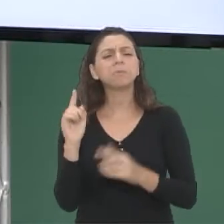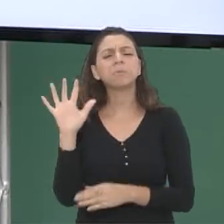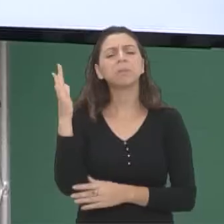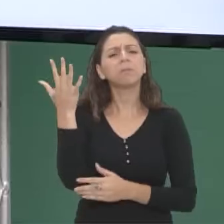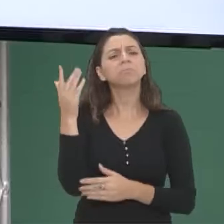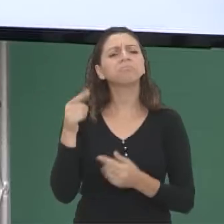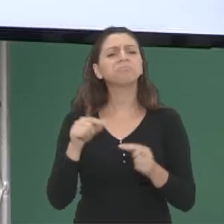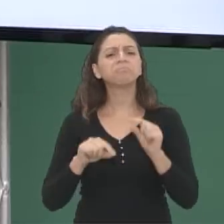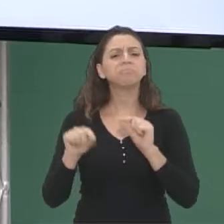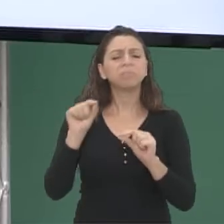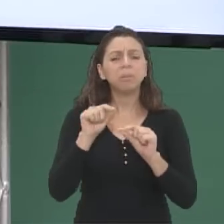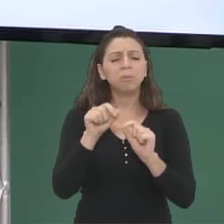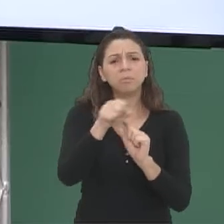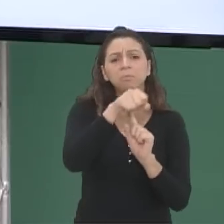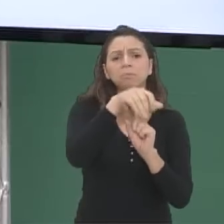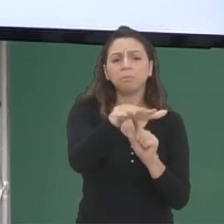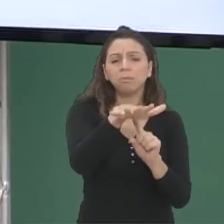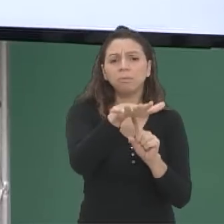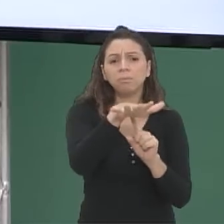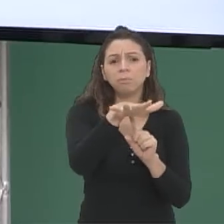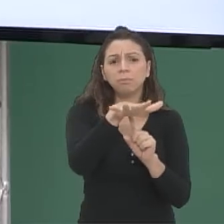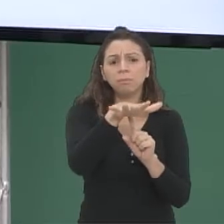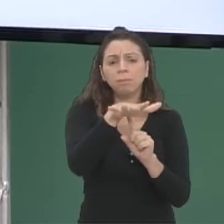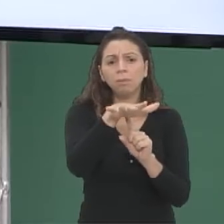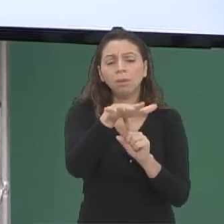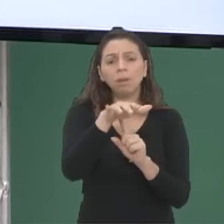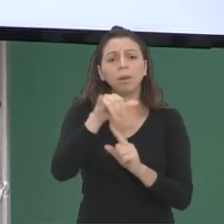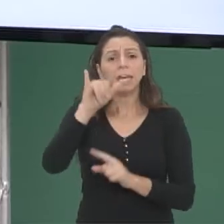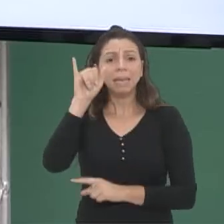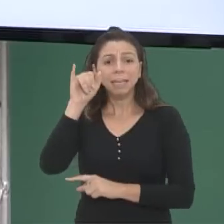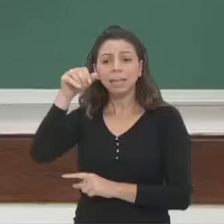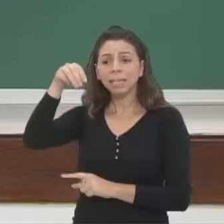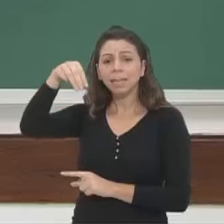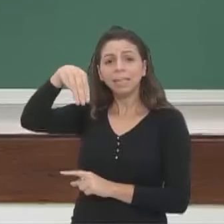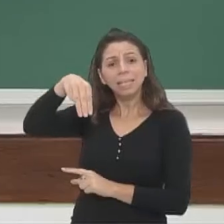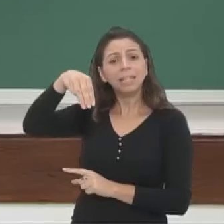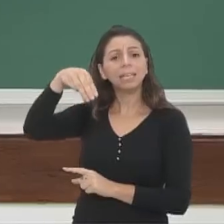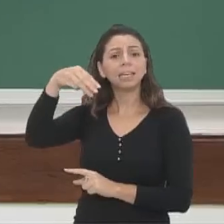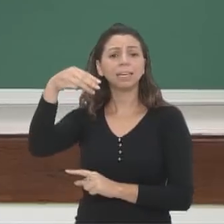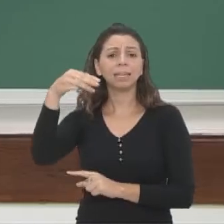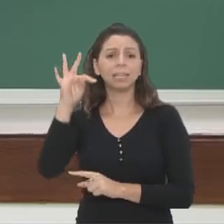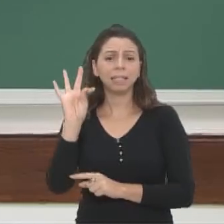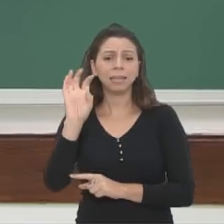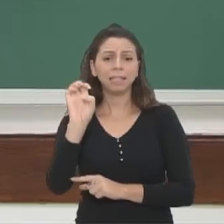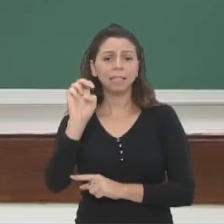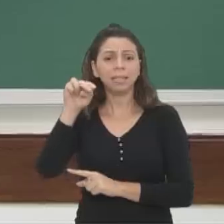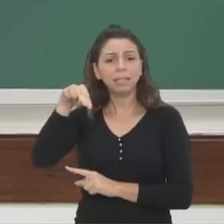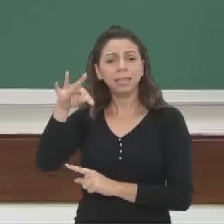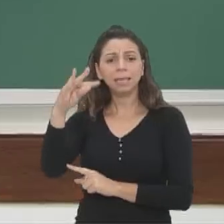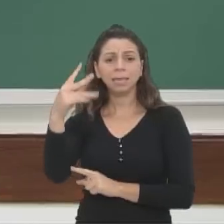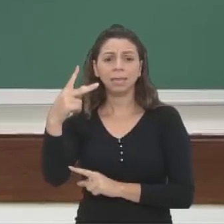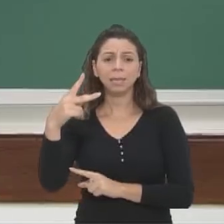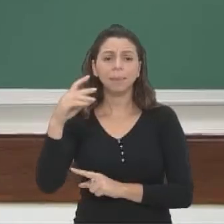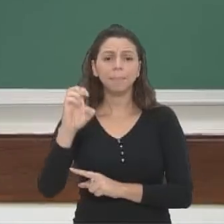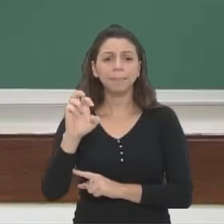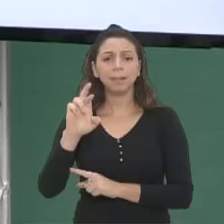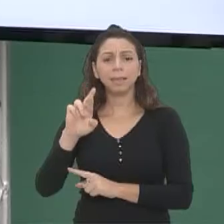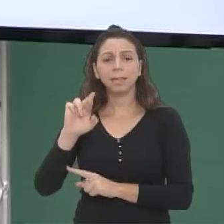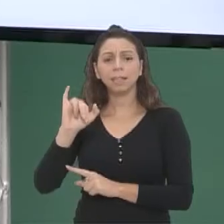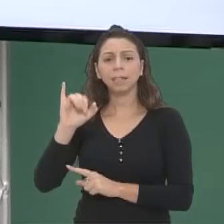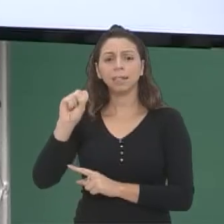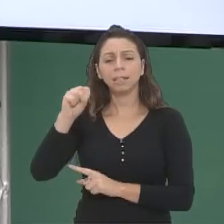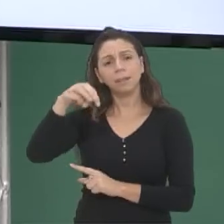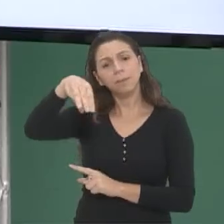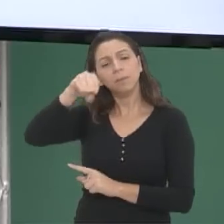se refere esse ditado? Ao intemperismo, a esta ação de quebrar, de tanto